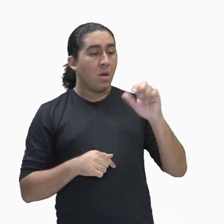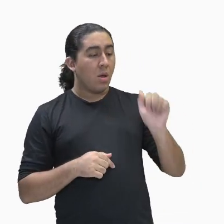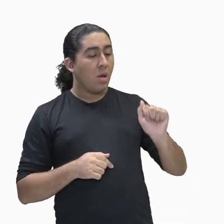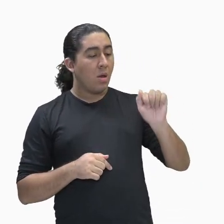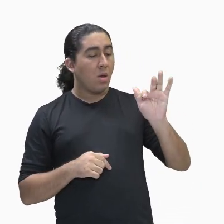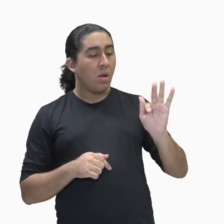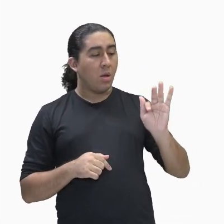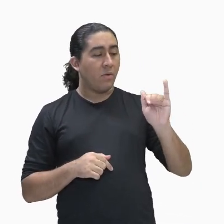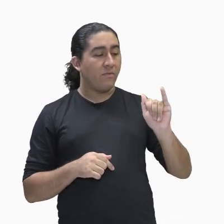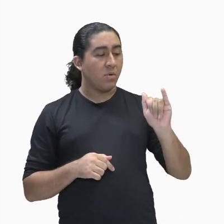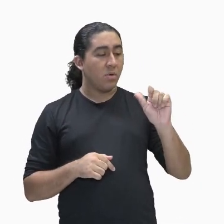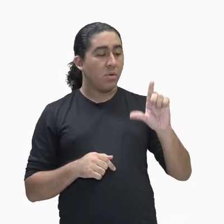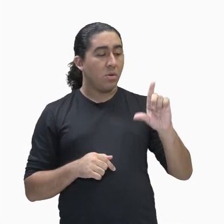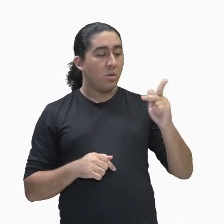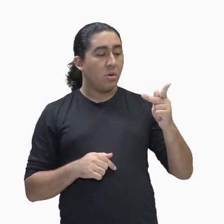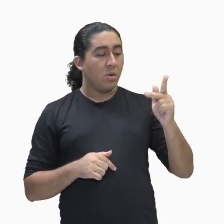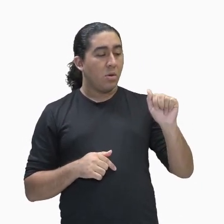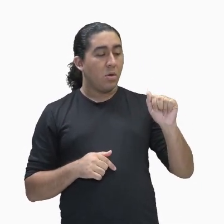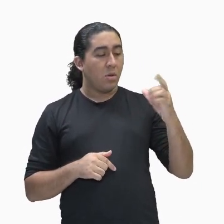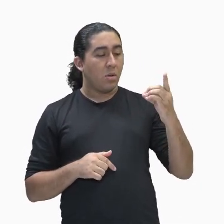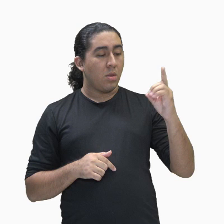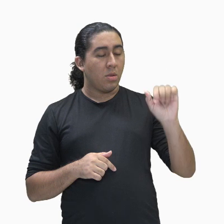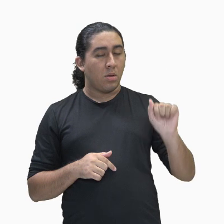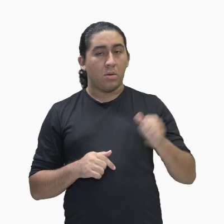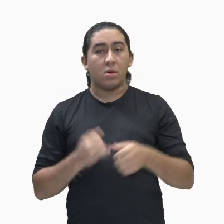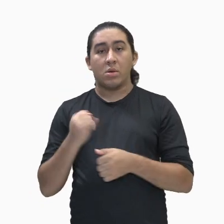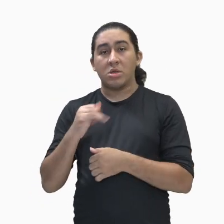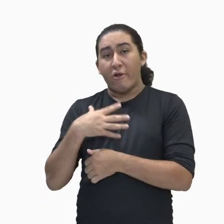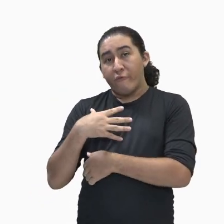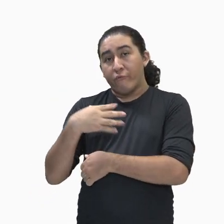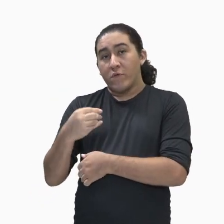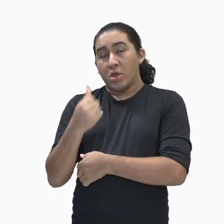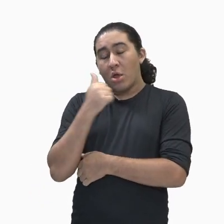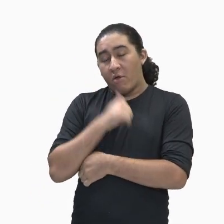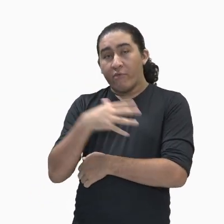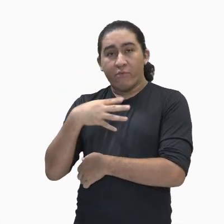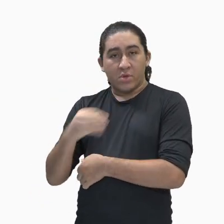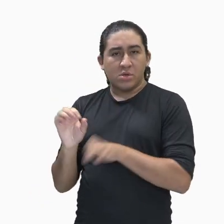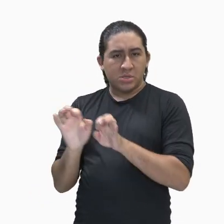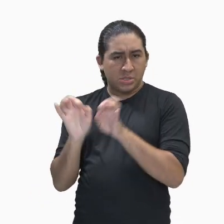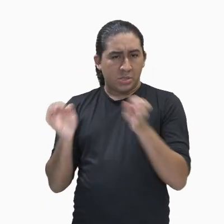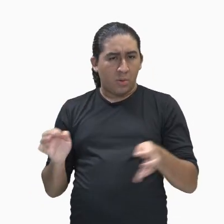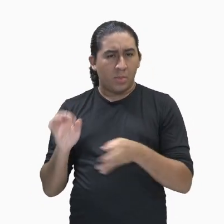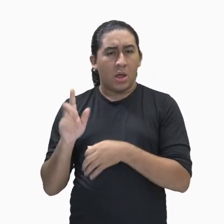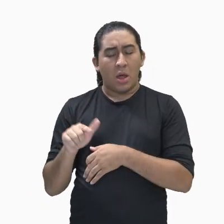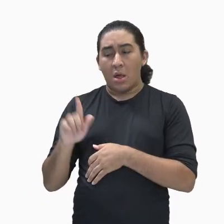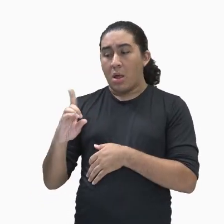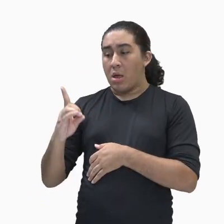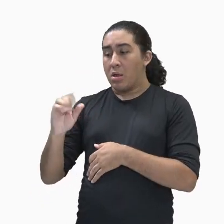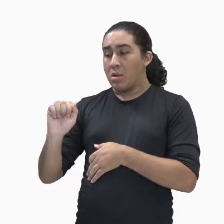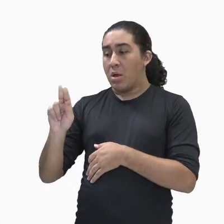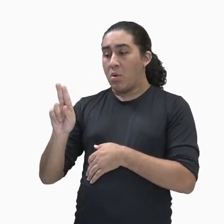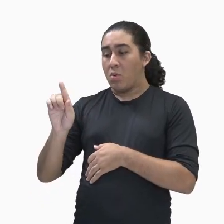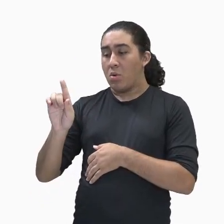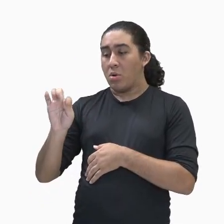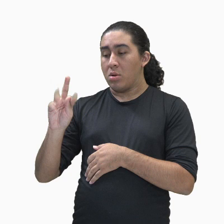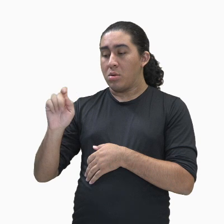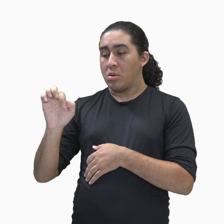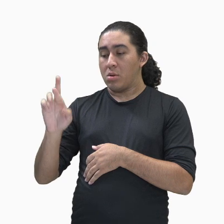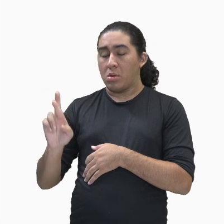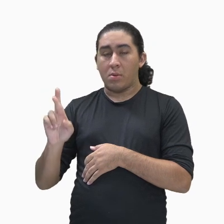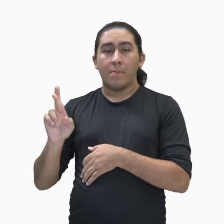comigo. Então, vocês têm aí um vocabulário sobre madrinha, não é? E aí, quem